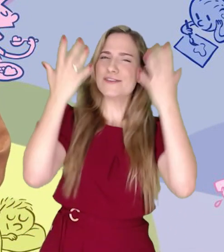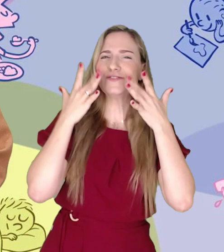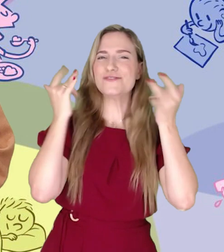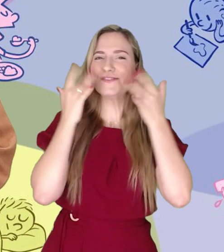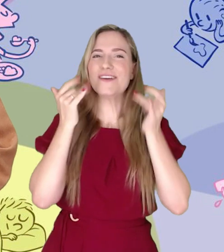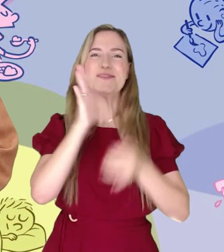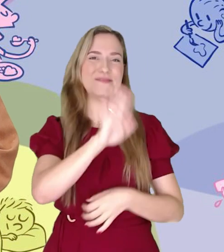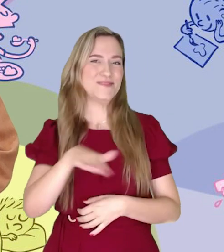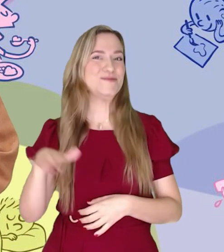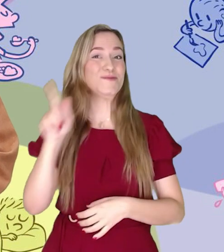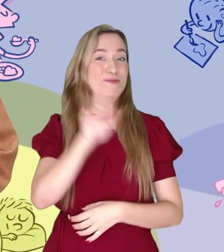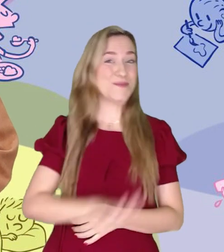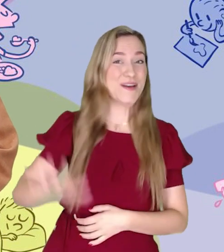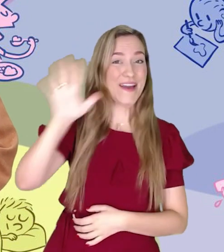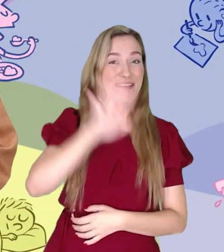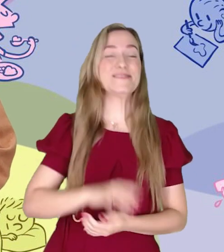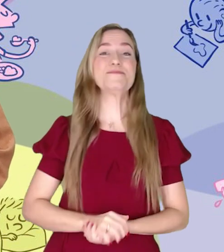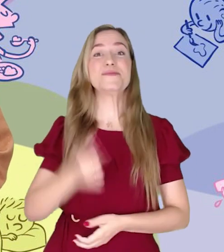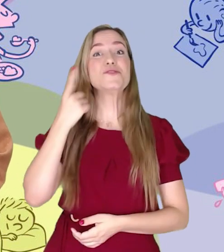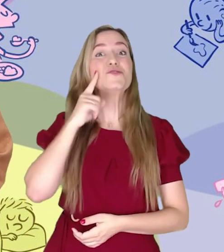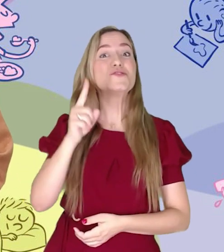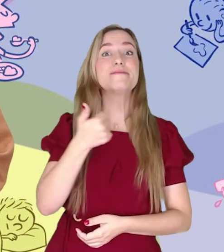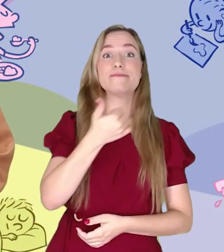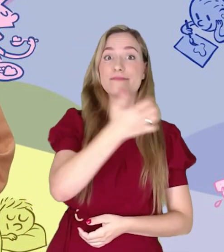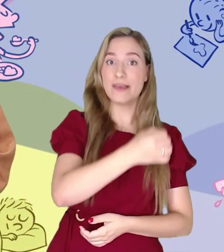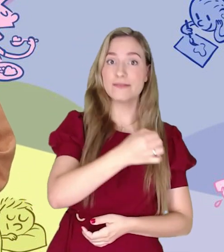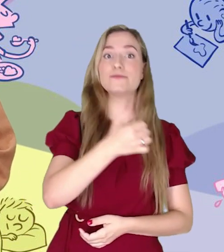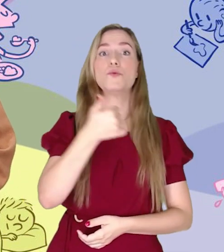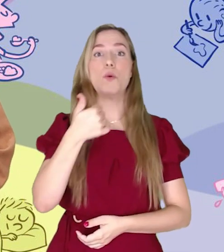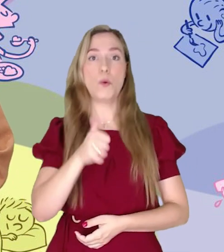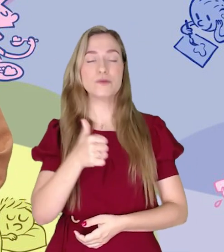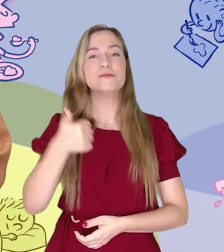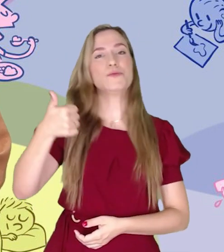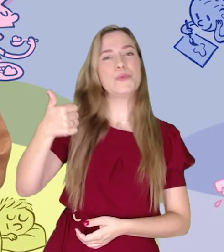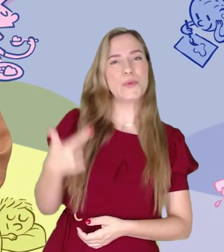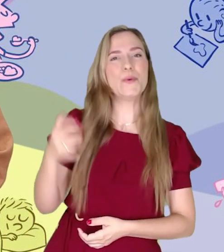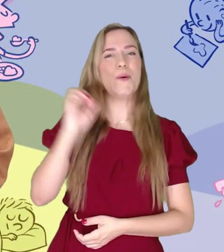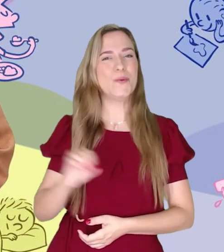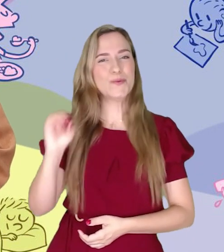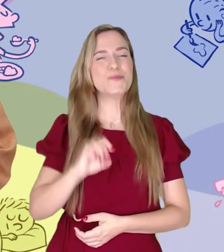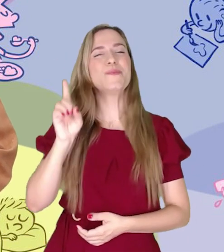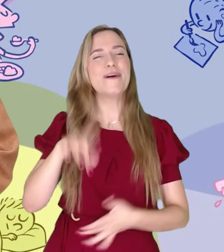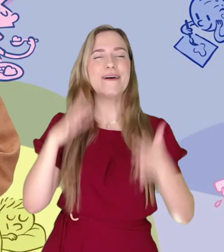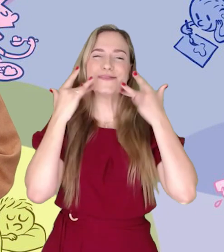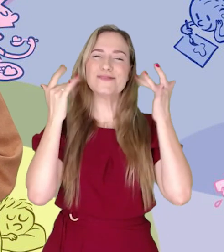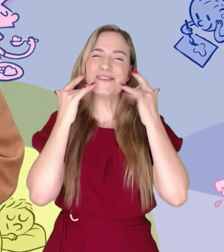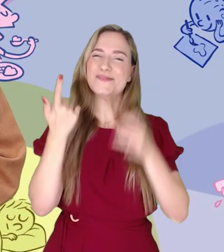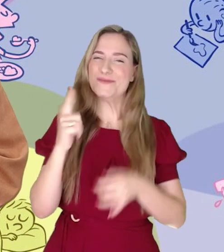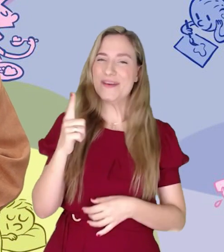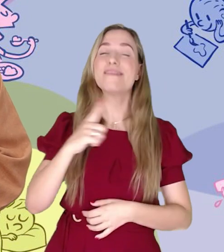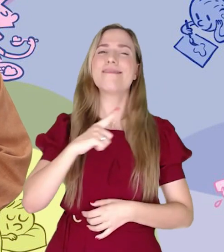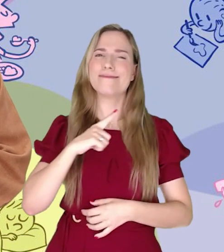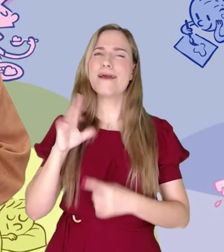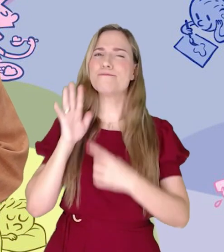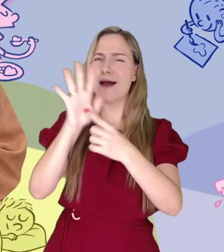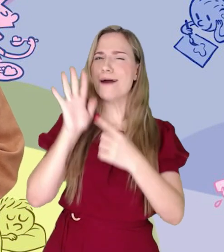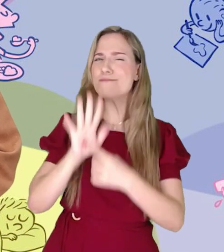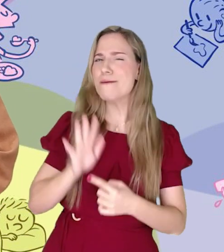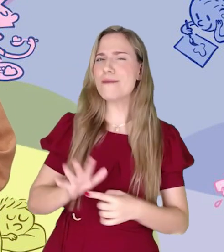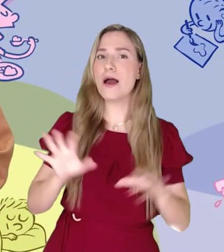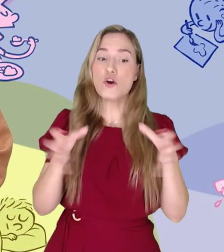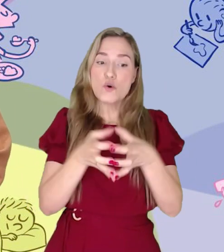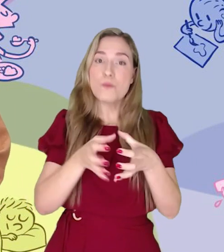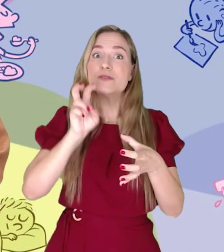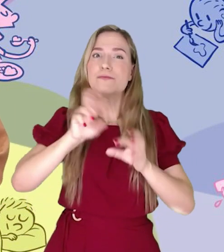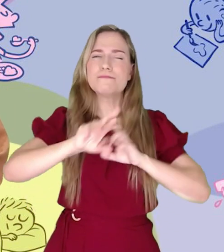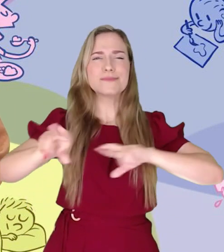Infantil de Goiás. O evento acontecerá nos dias 10, 11 e 12 de outubro no Teatro Goiânia e contará com a apresentação